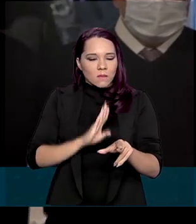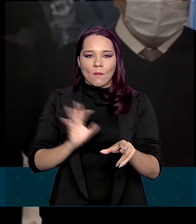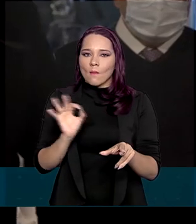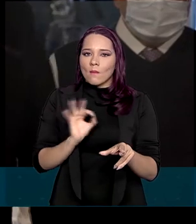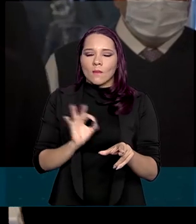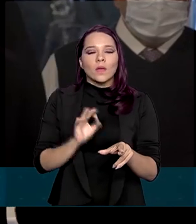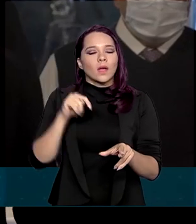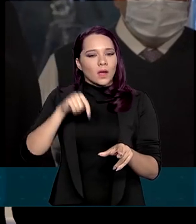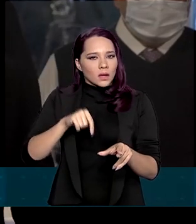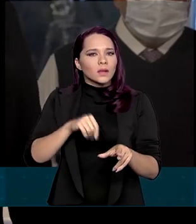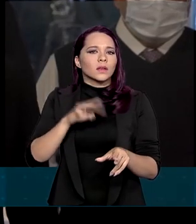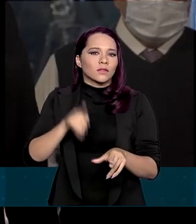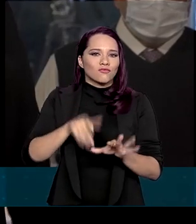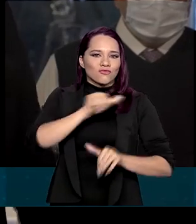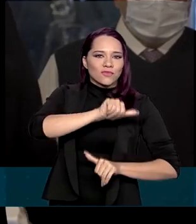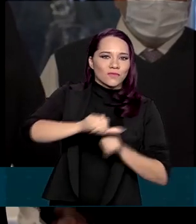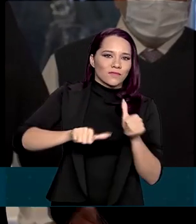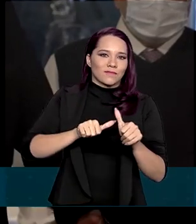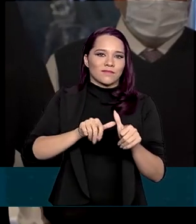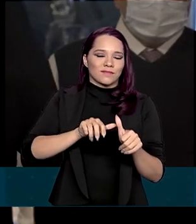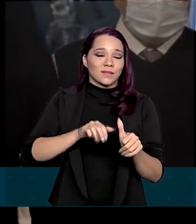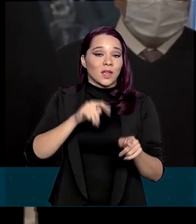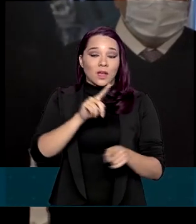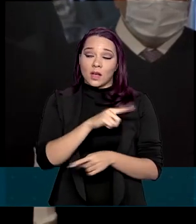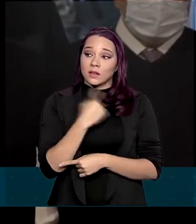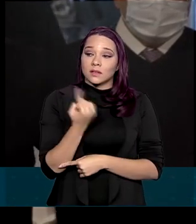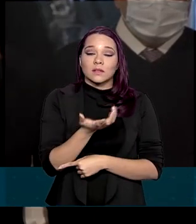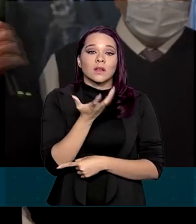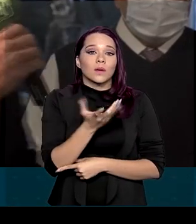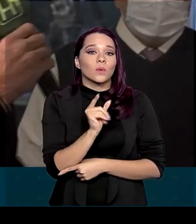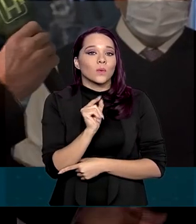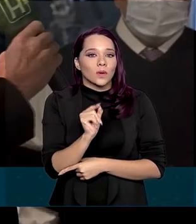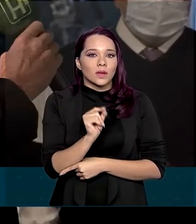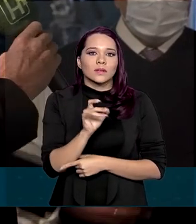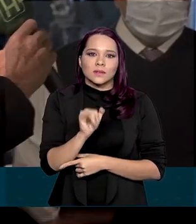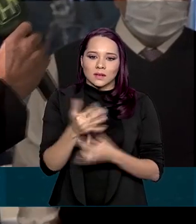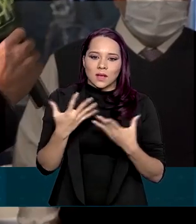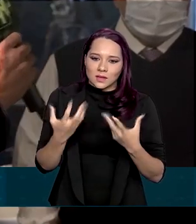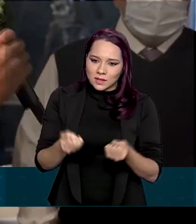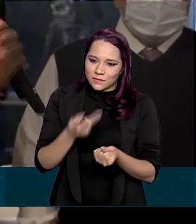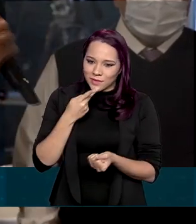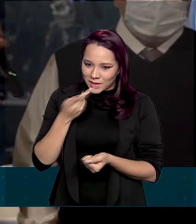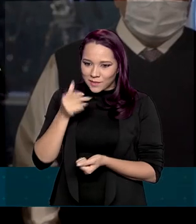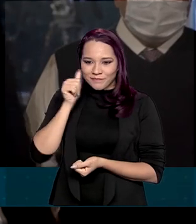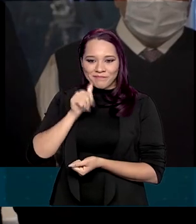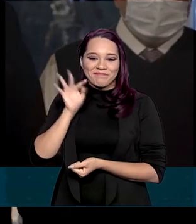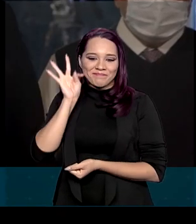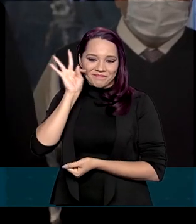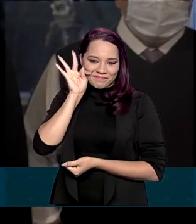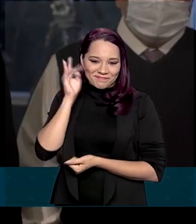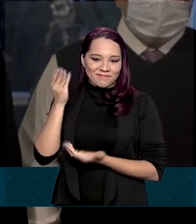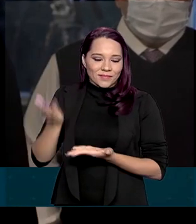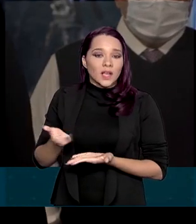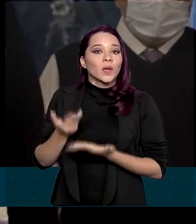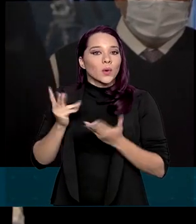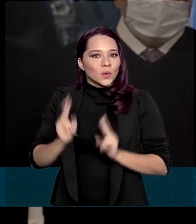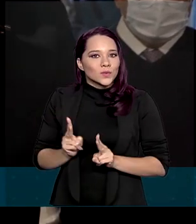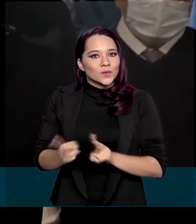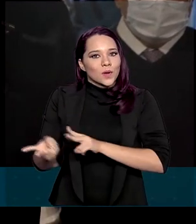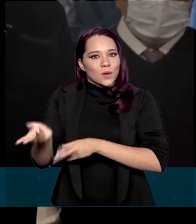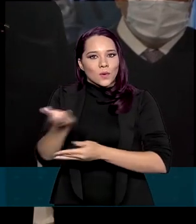exatamente é o contrário. Queremos, se me permite falar pela Tereza Cristina, tá? Continuar